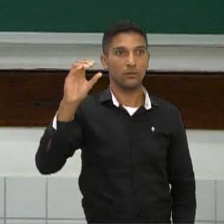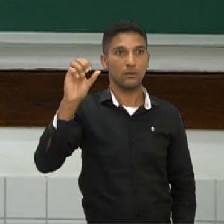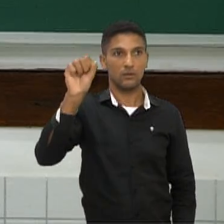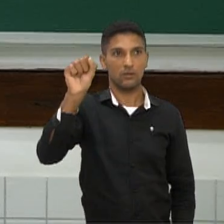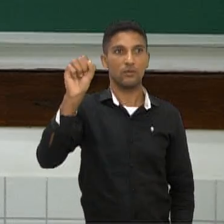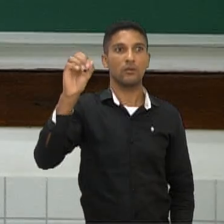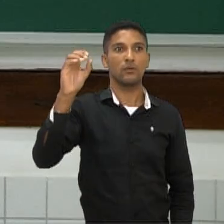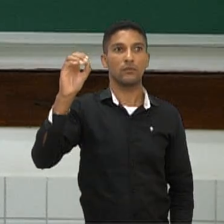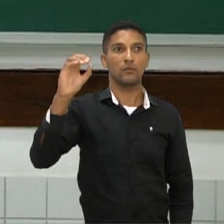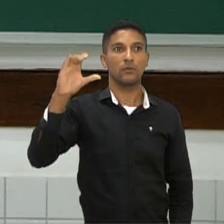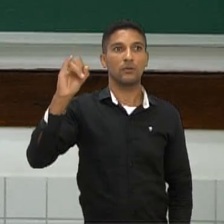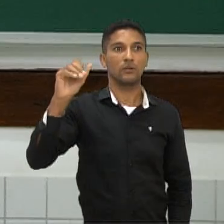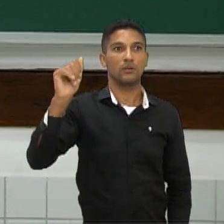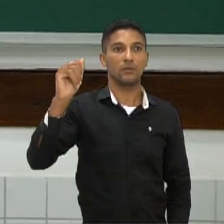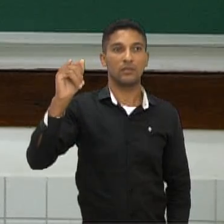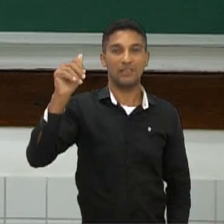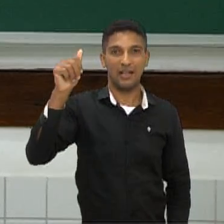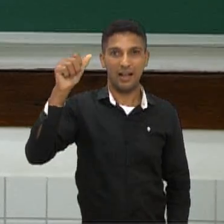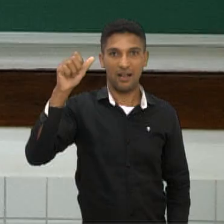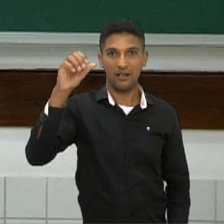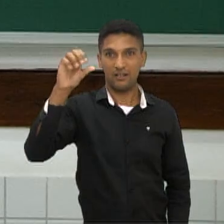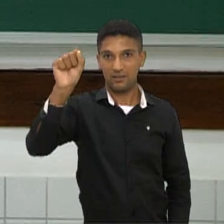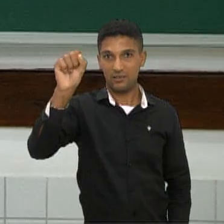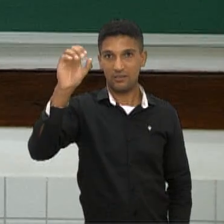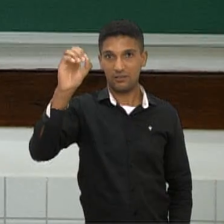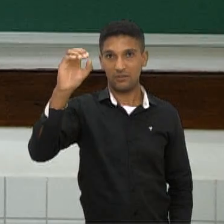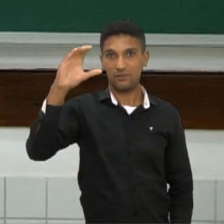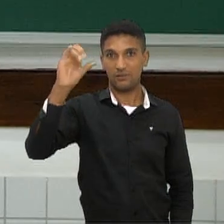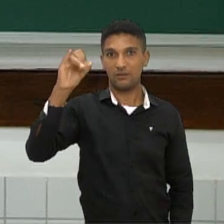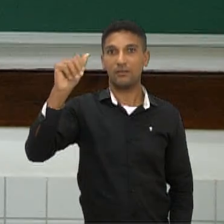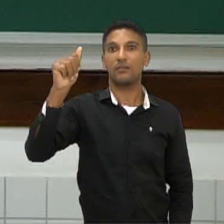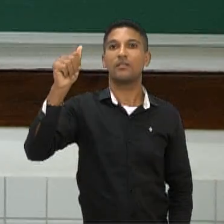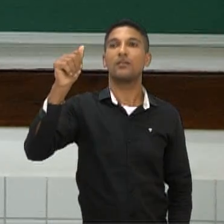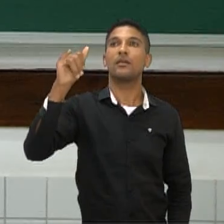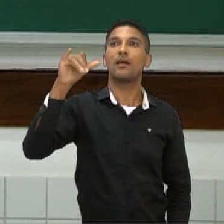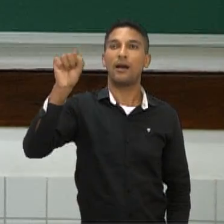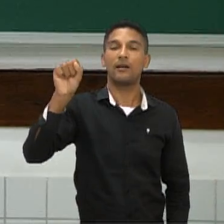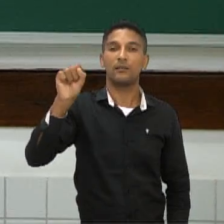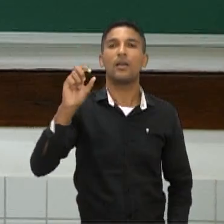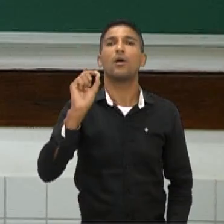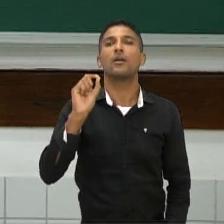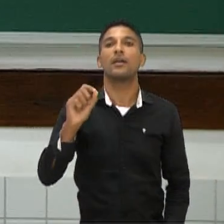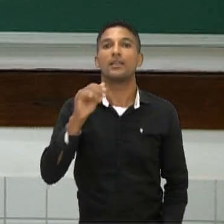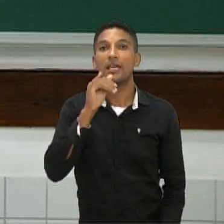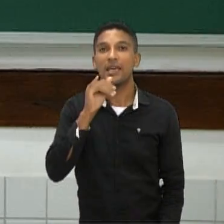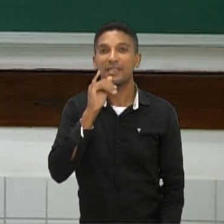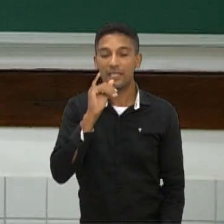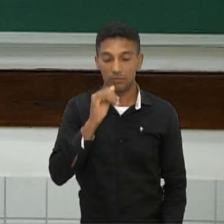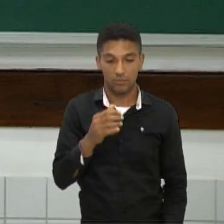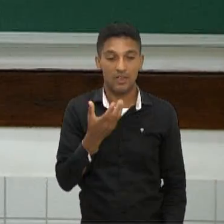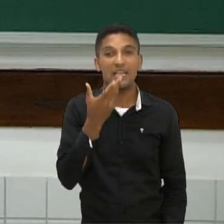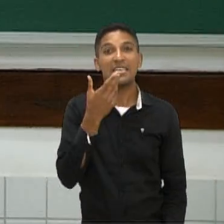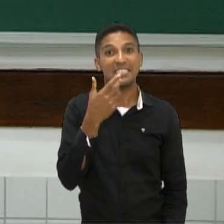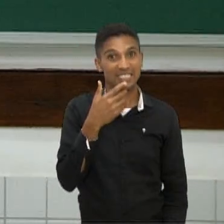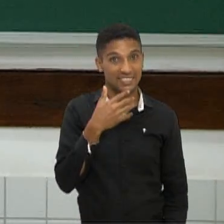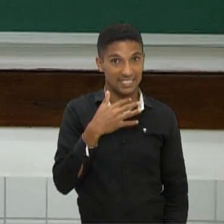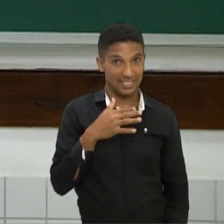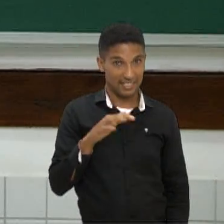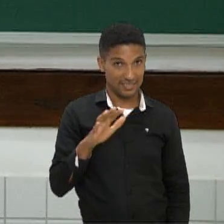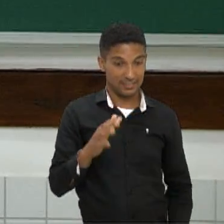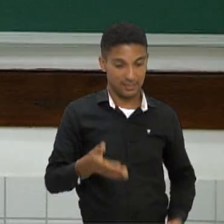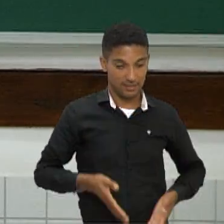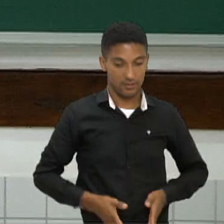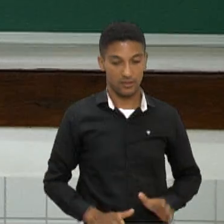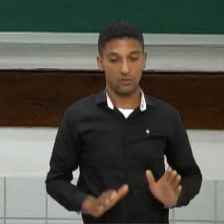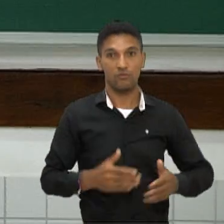de idade, ou seja, não tem aquela morte logo após o nascimento. Então, a perspectiva de vida